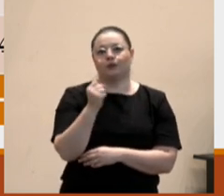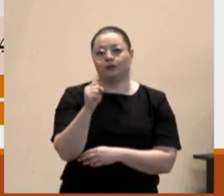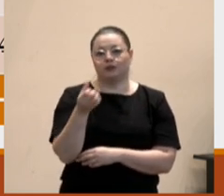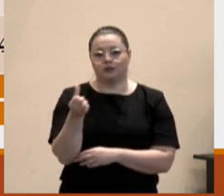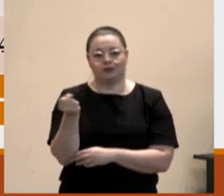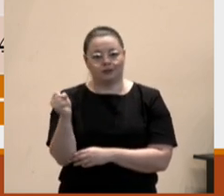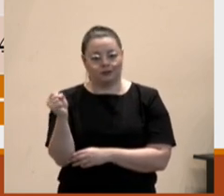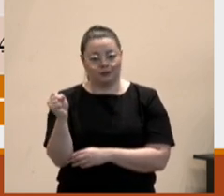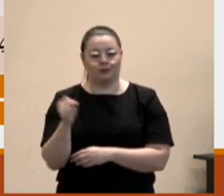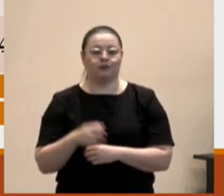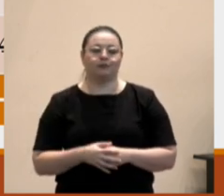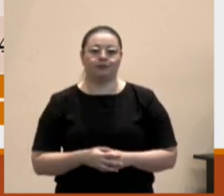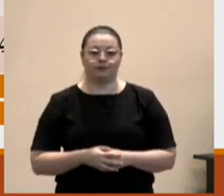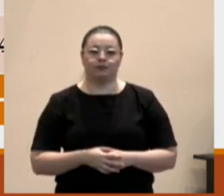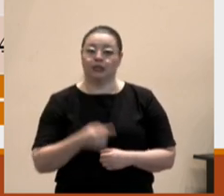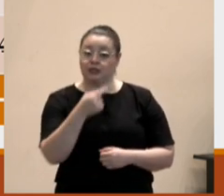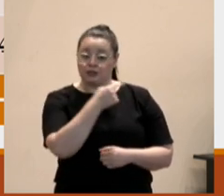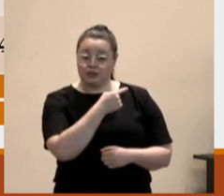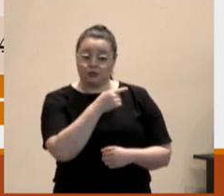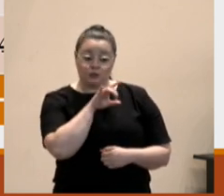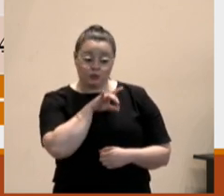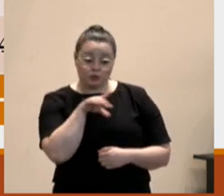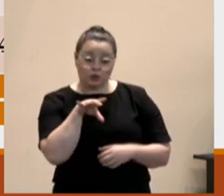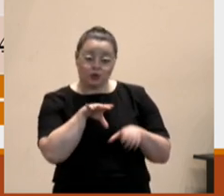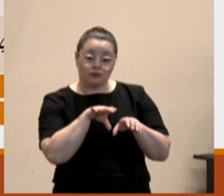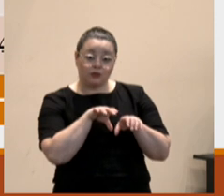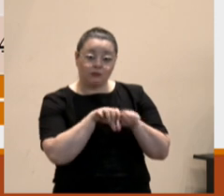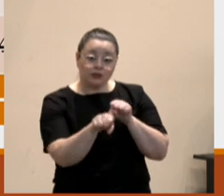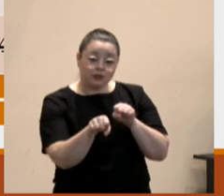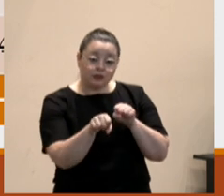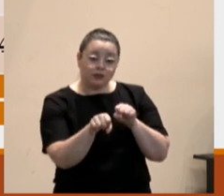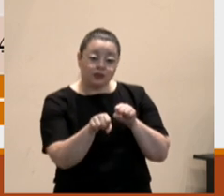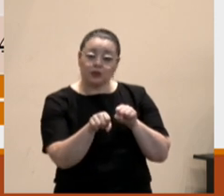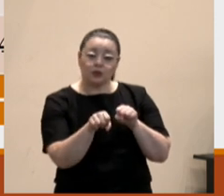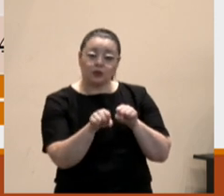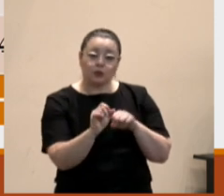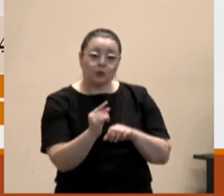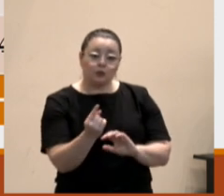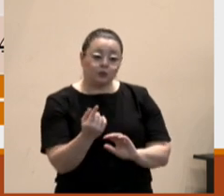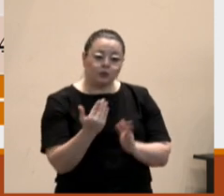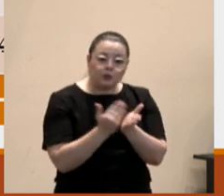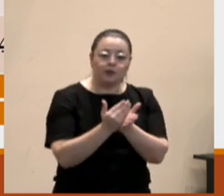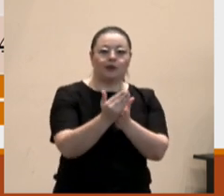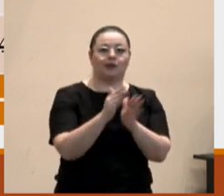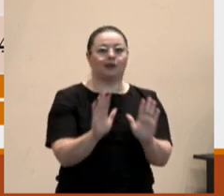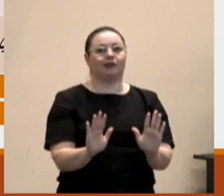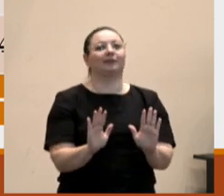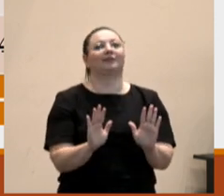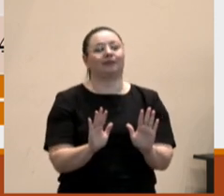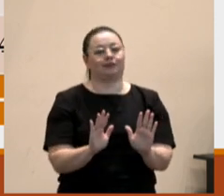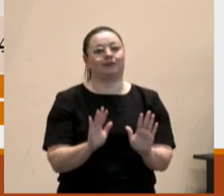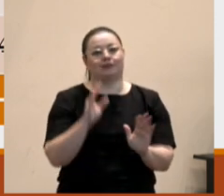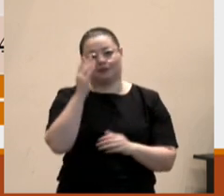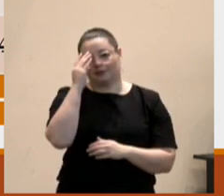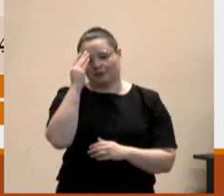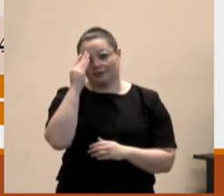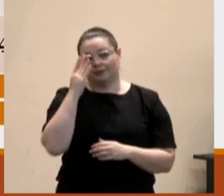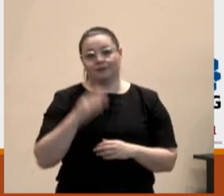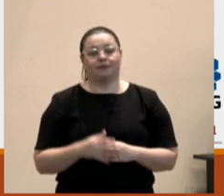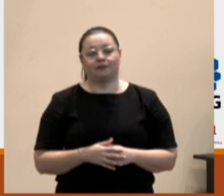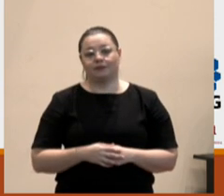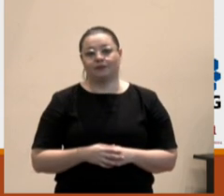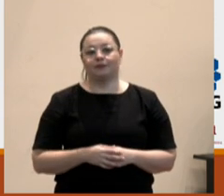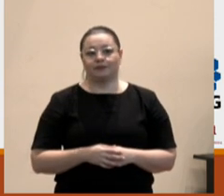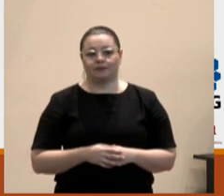5.868. Isso de formação inicial. Aí tem a carreira, que foi também tudo bem falado aqui. Vamos lá,